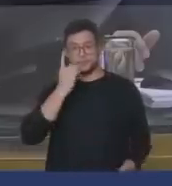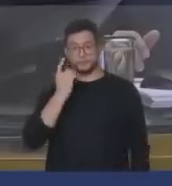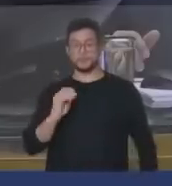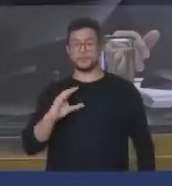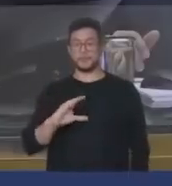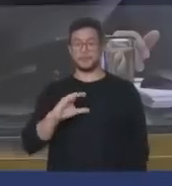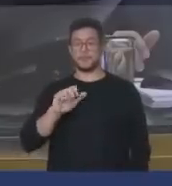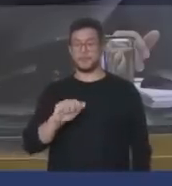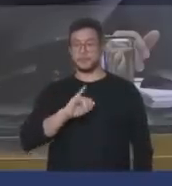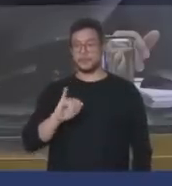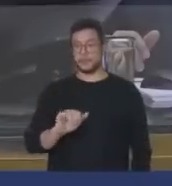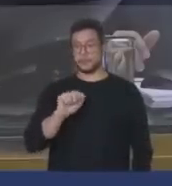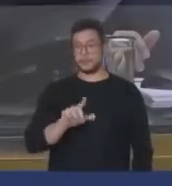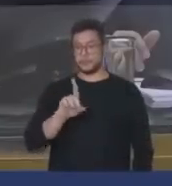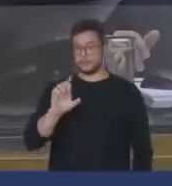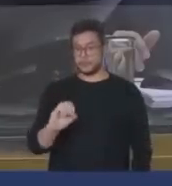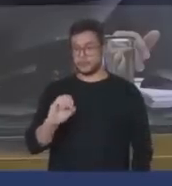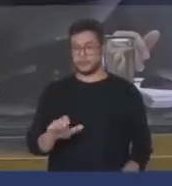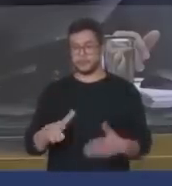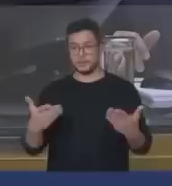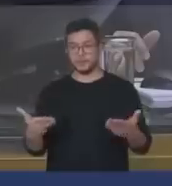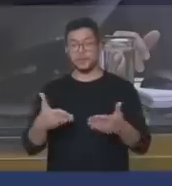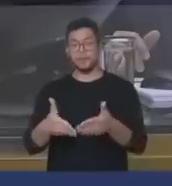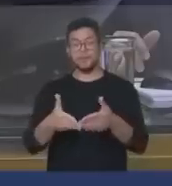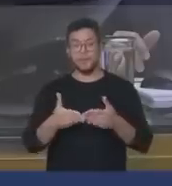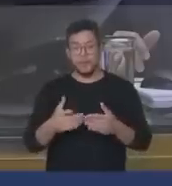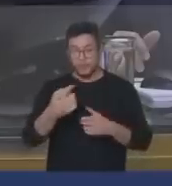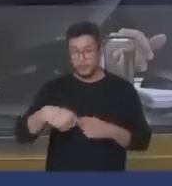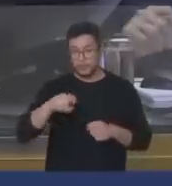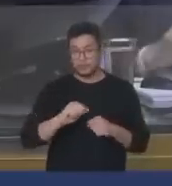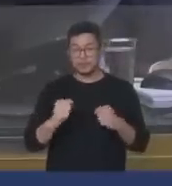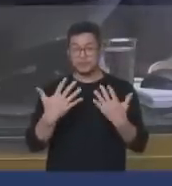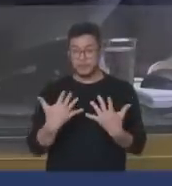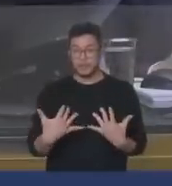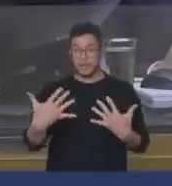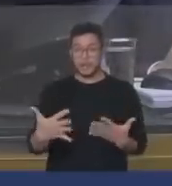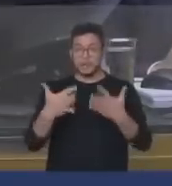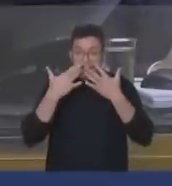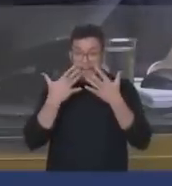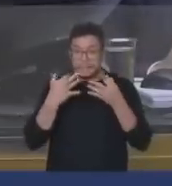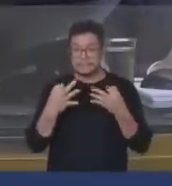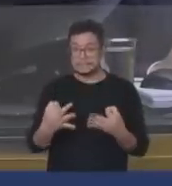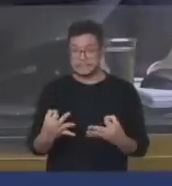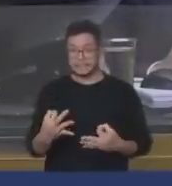Cajado, a quem peço ao plenário máxima atenção na escuta do relatório para